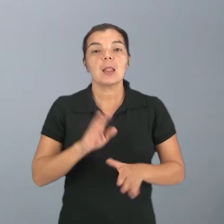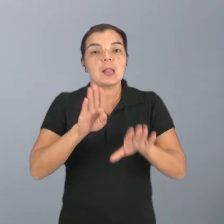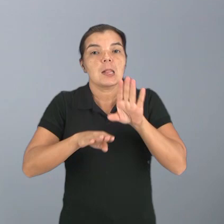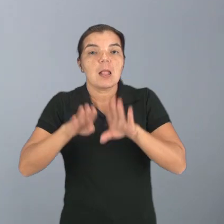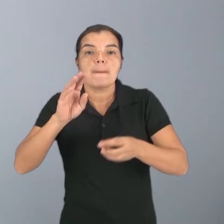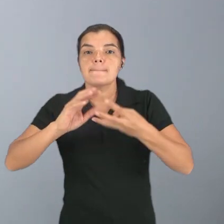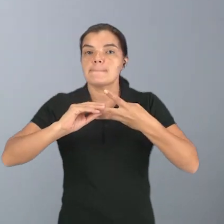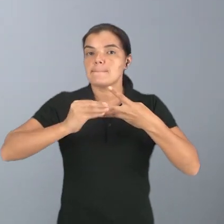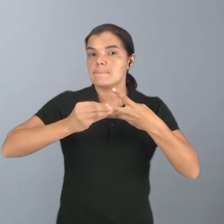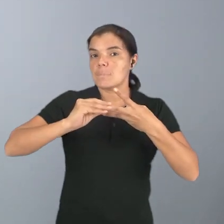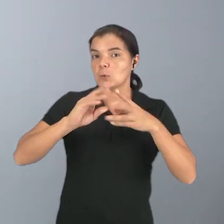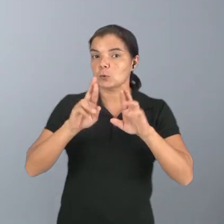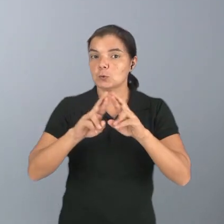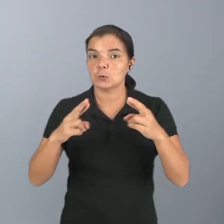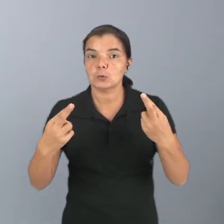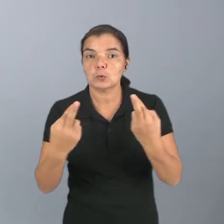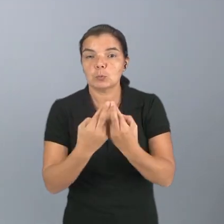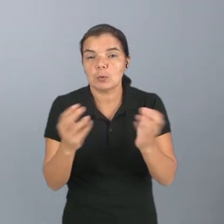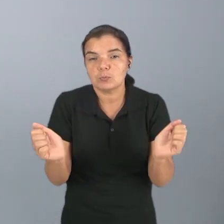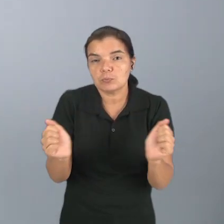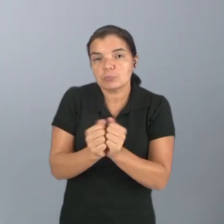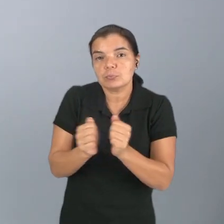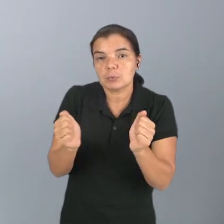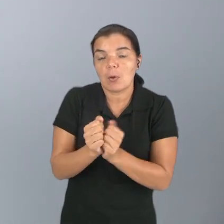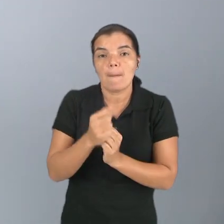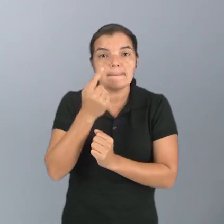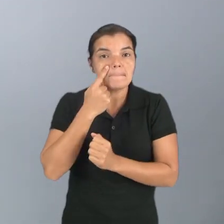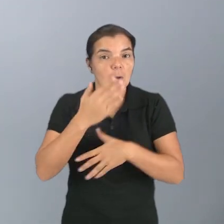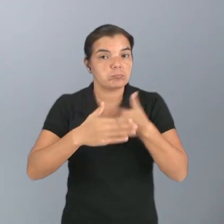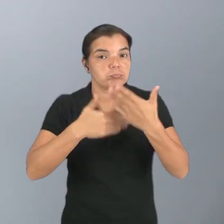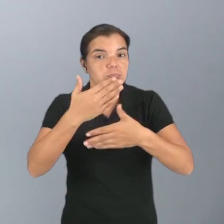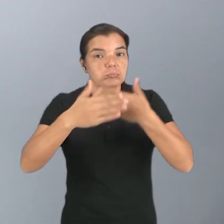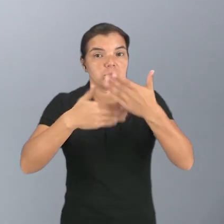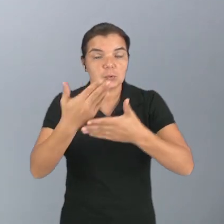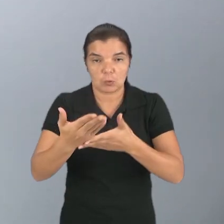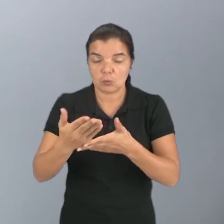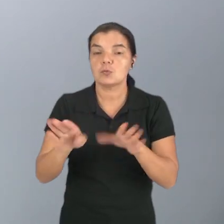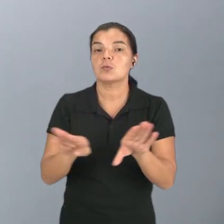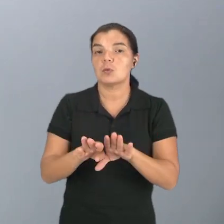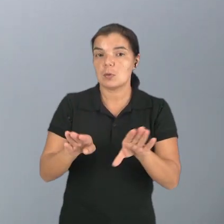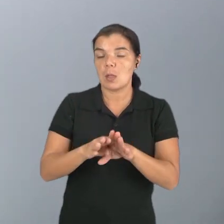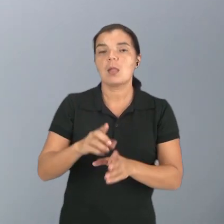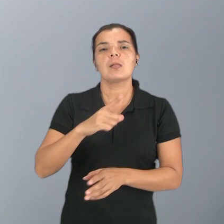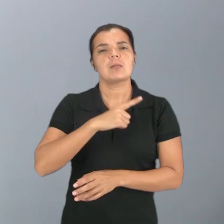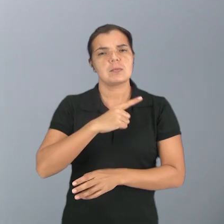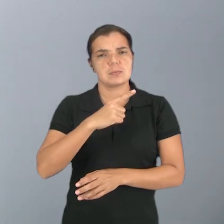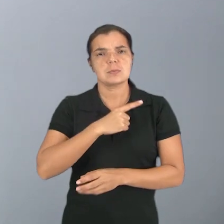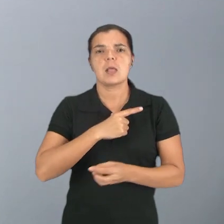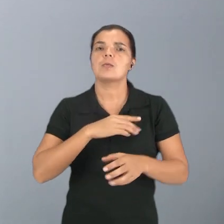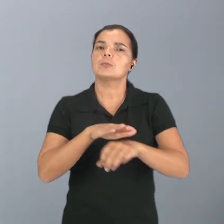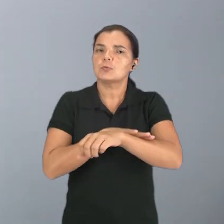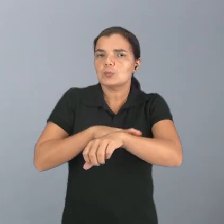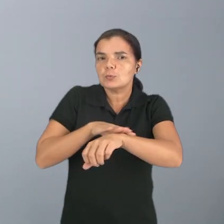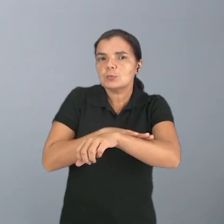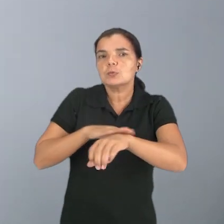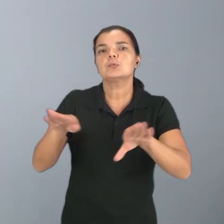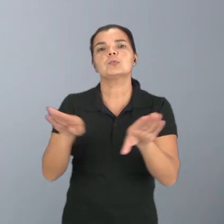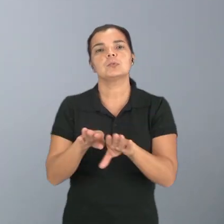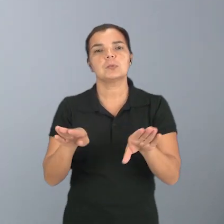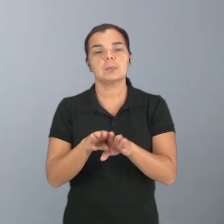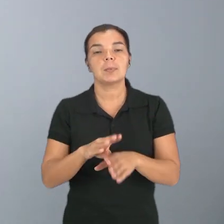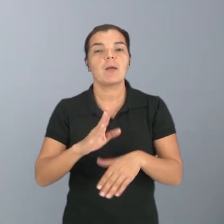as células vão se reunindo e se agrupando para desempenhar uma determinada função, a gente vai ter os tecidos, e